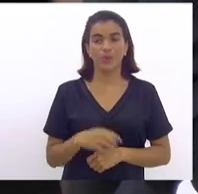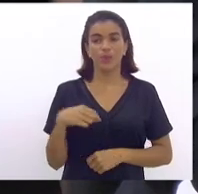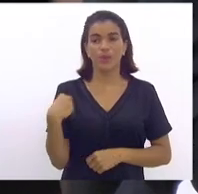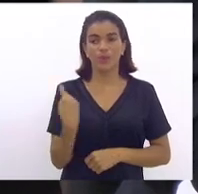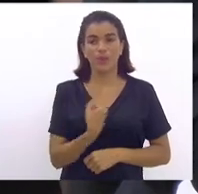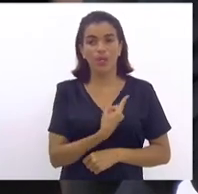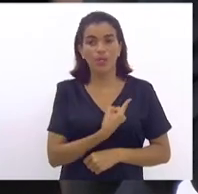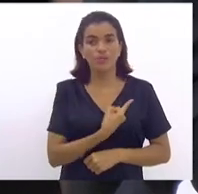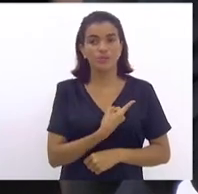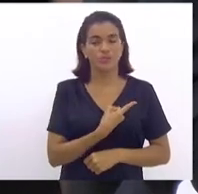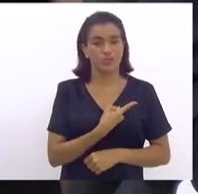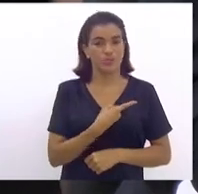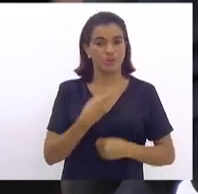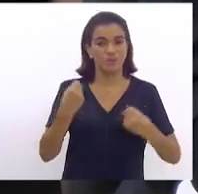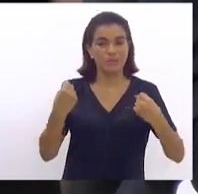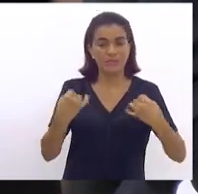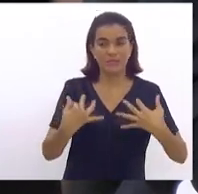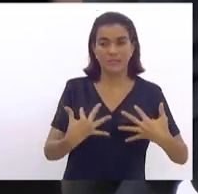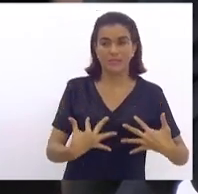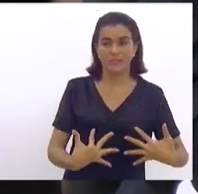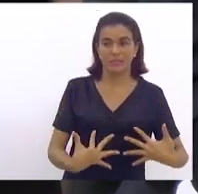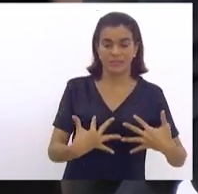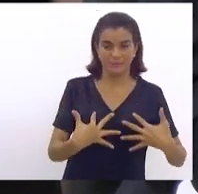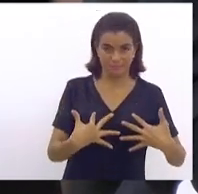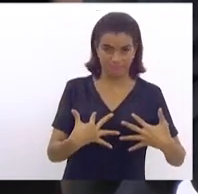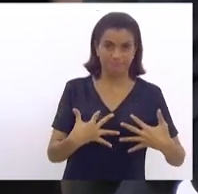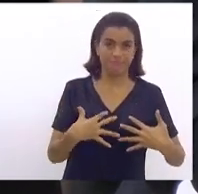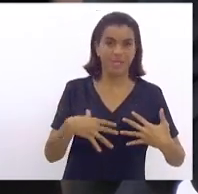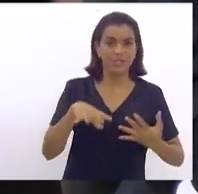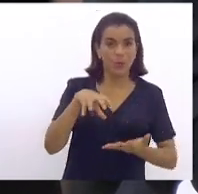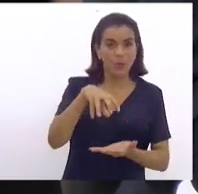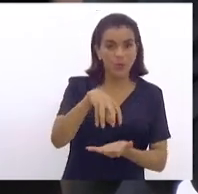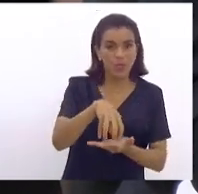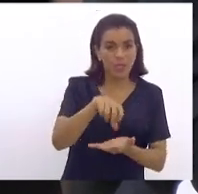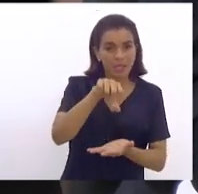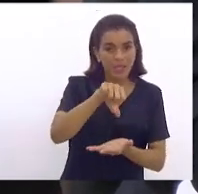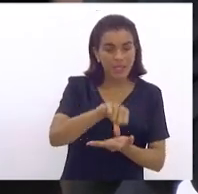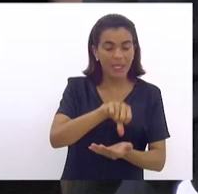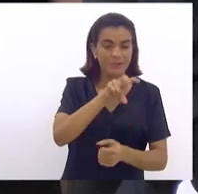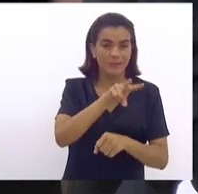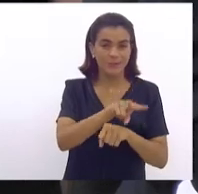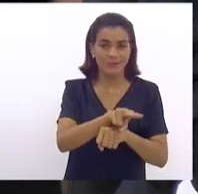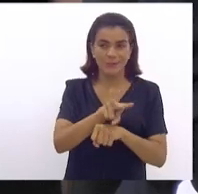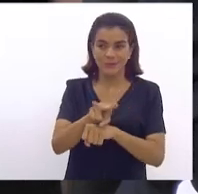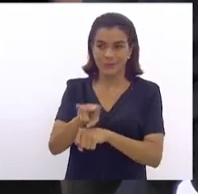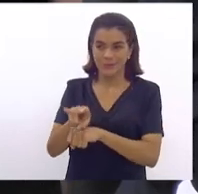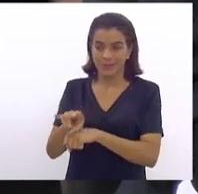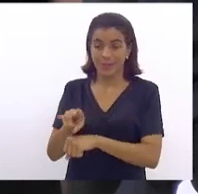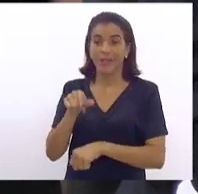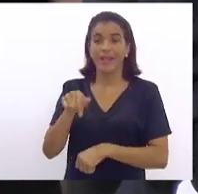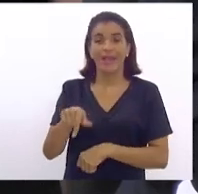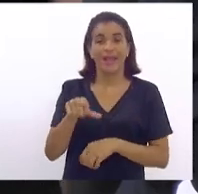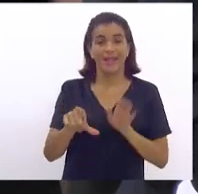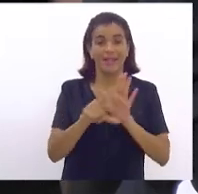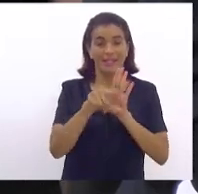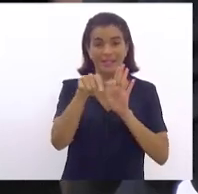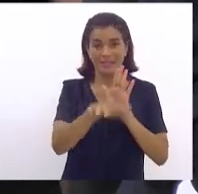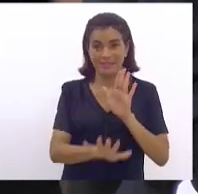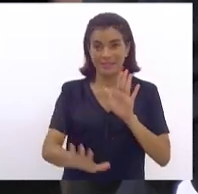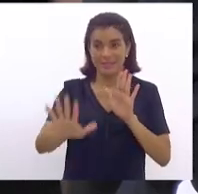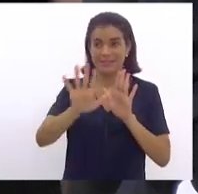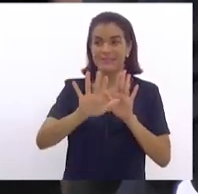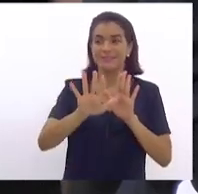trazendo um gravame maior para esta unidade de conservação, que, na visão da lei nacional, né,